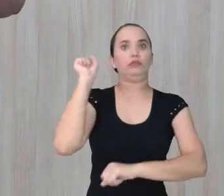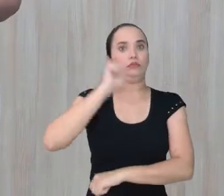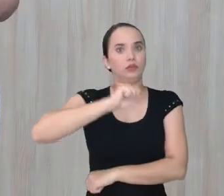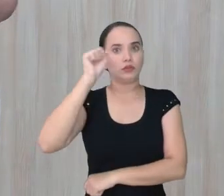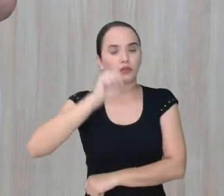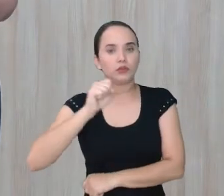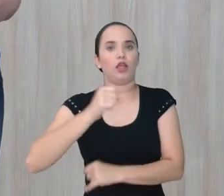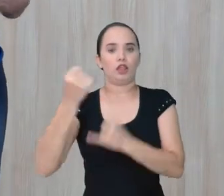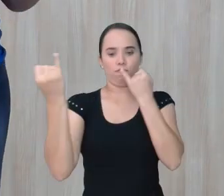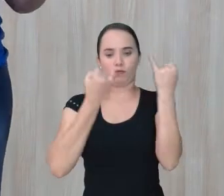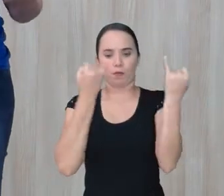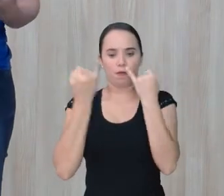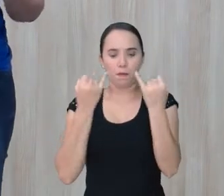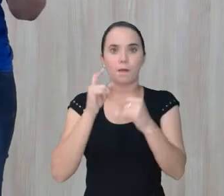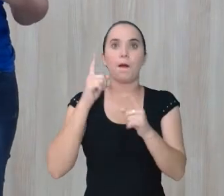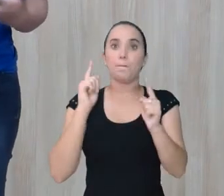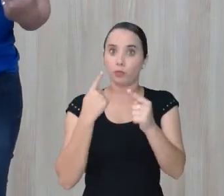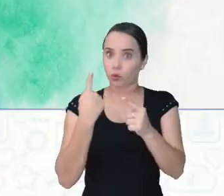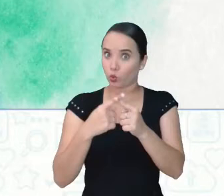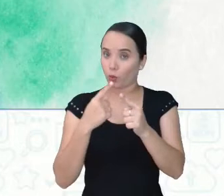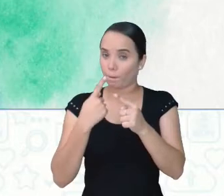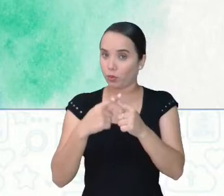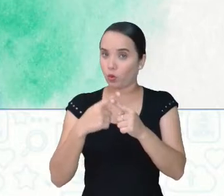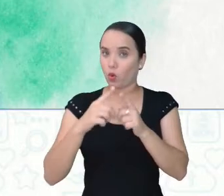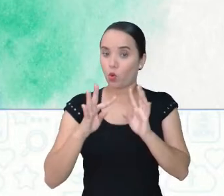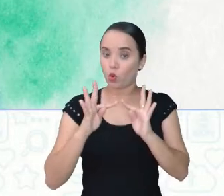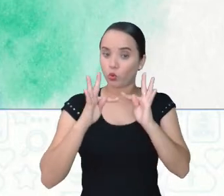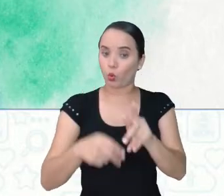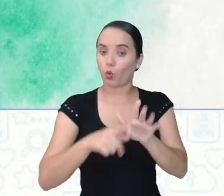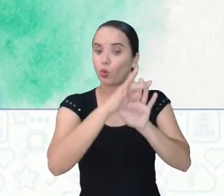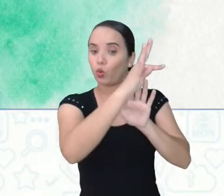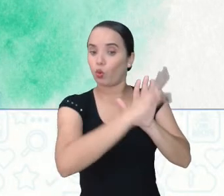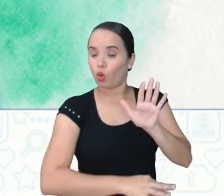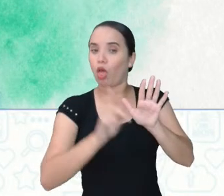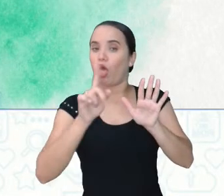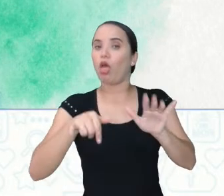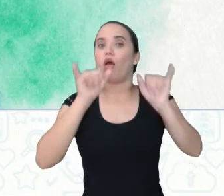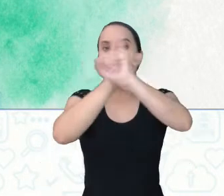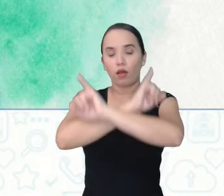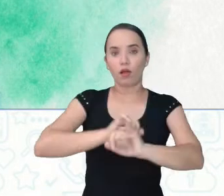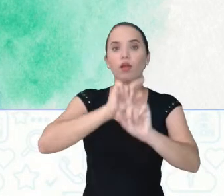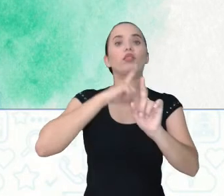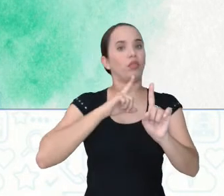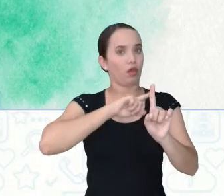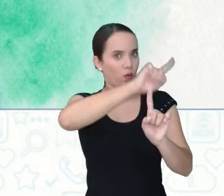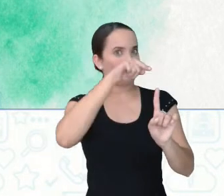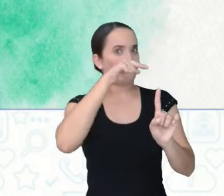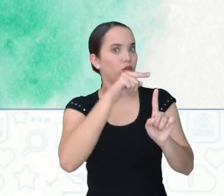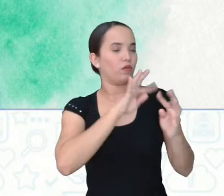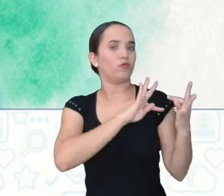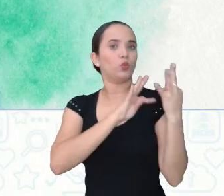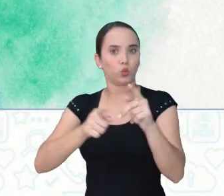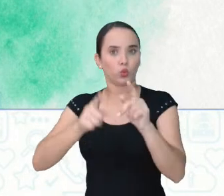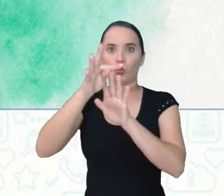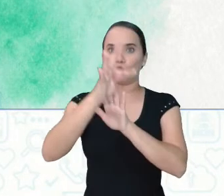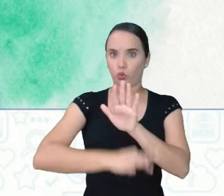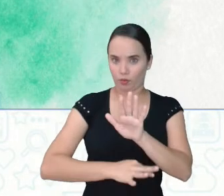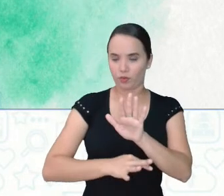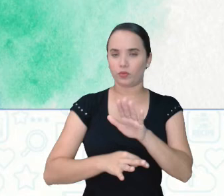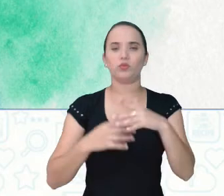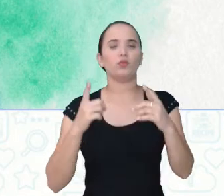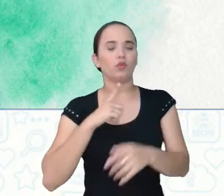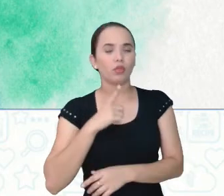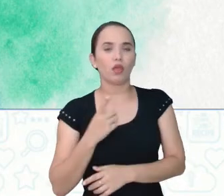tem um objetivo. E aí o gênero textual notícia, ele é um texto informativo que tem